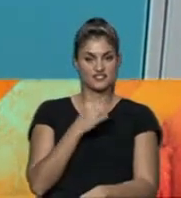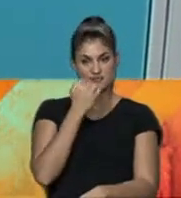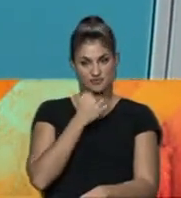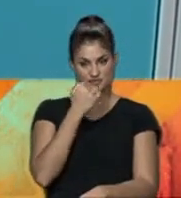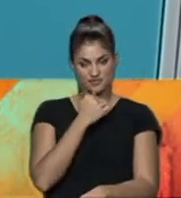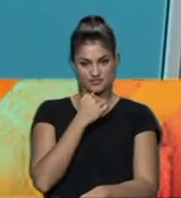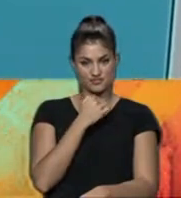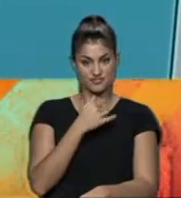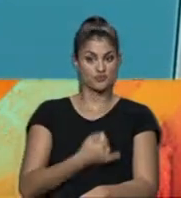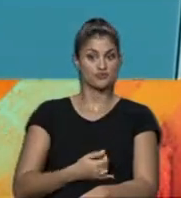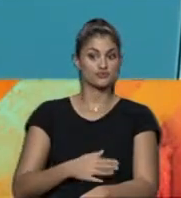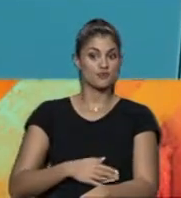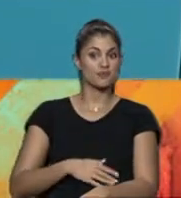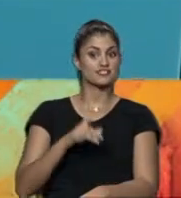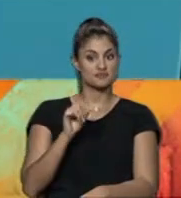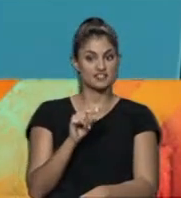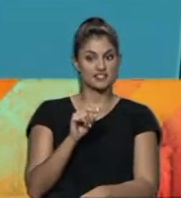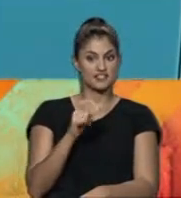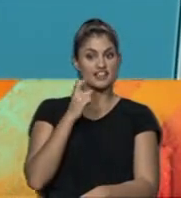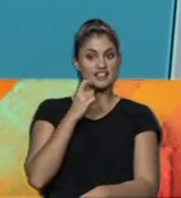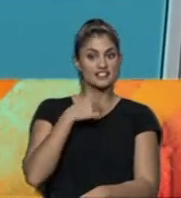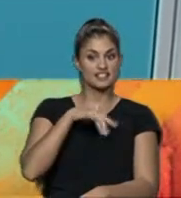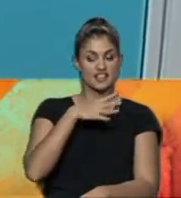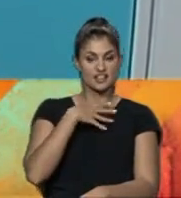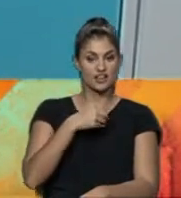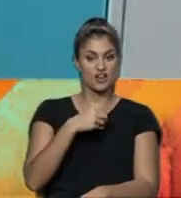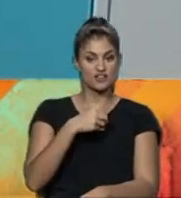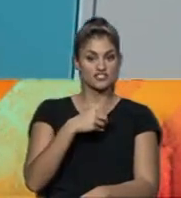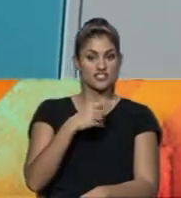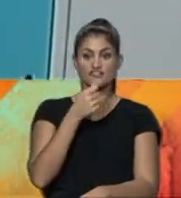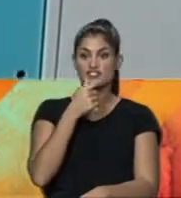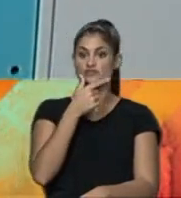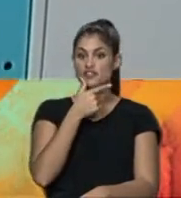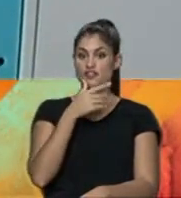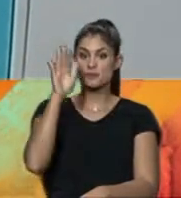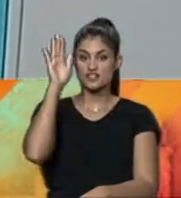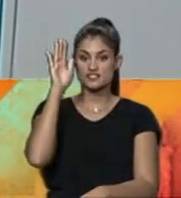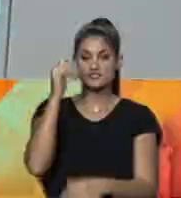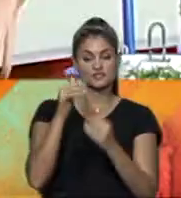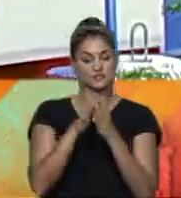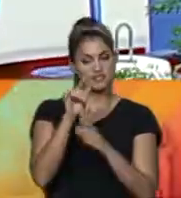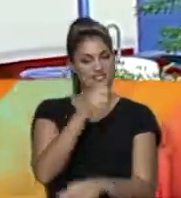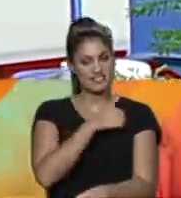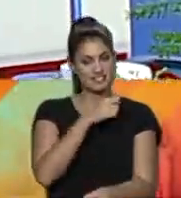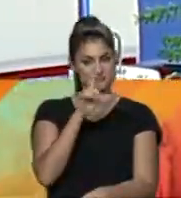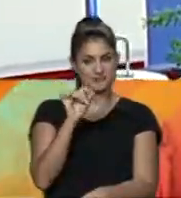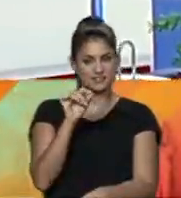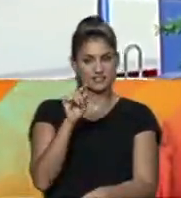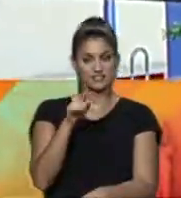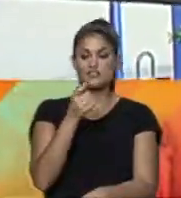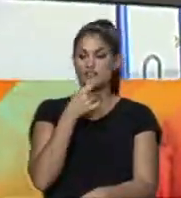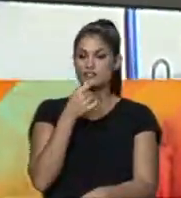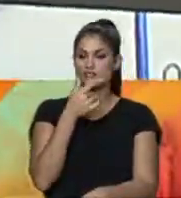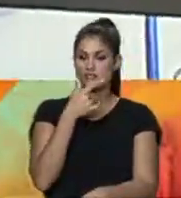também vai ficar. Ai, não. Quem gosta de feijoada põe o braço no ar? Ora lá em casa, tudo. Todos. Esta feijoada